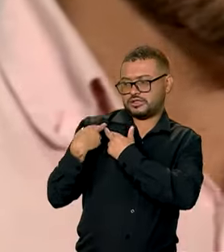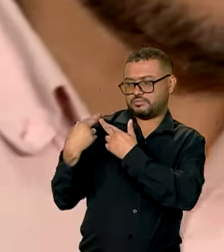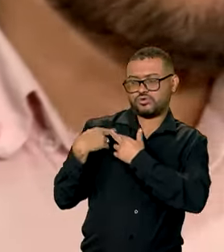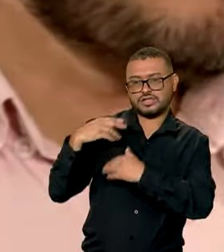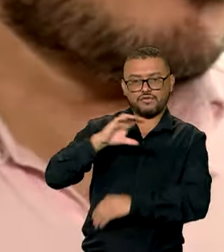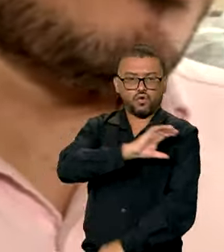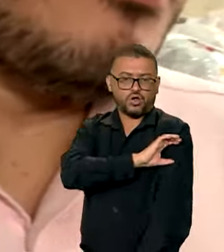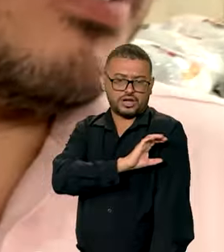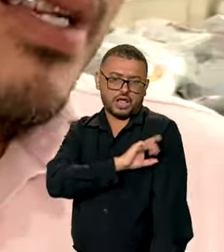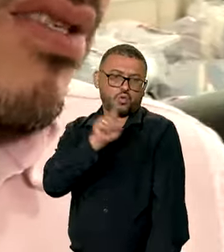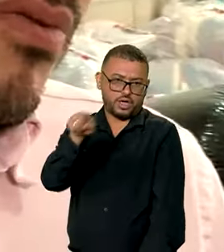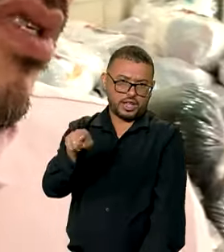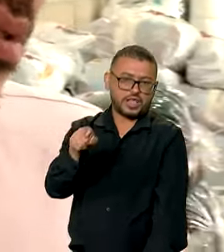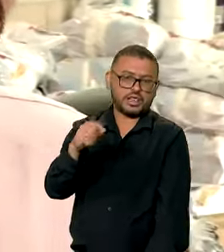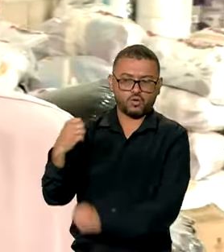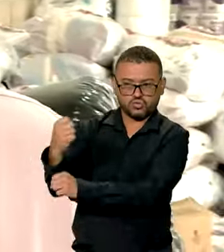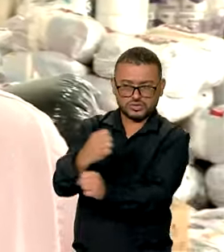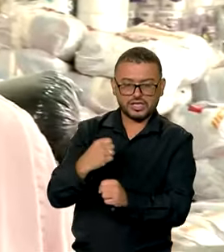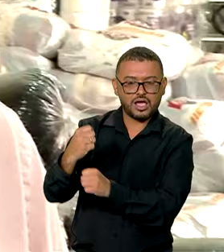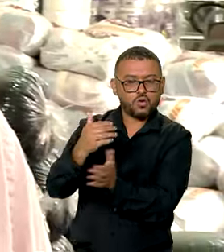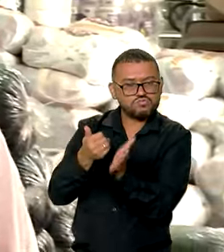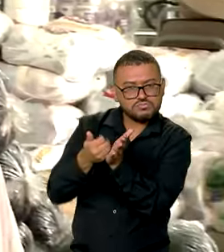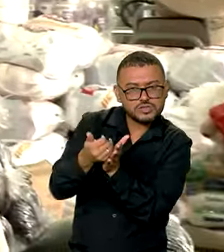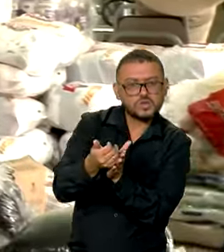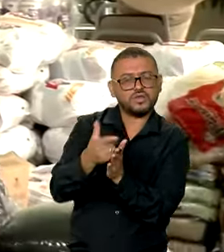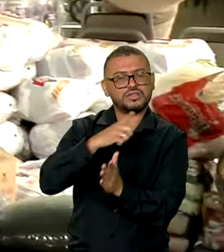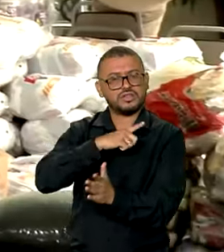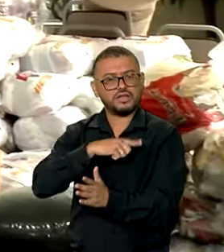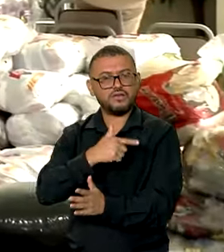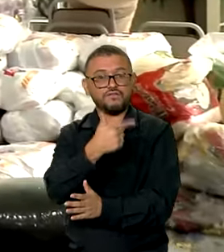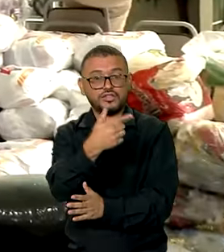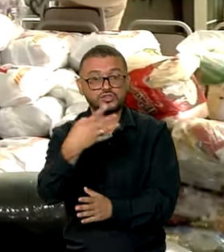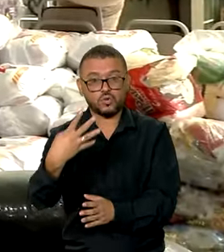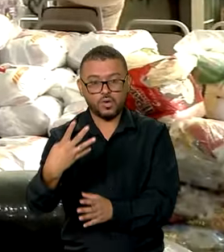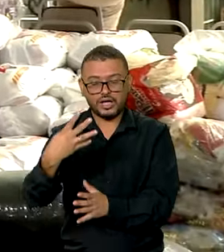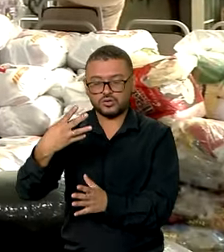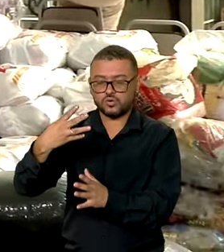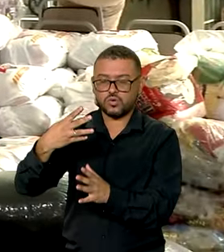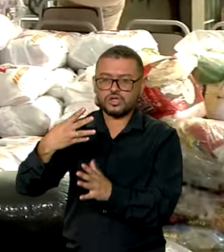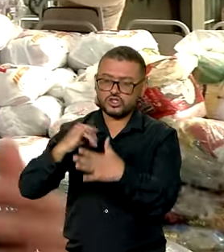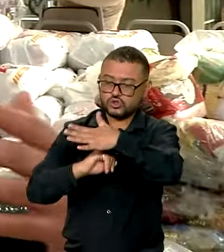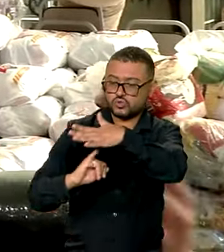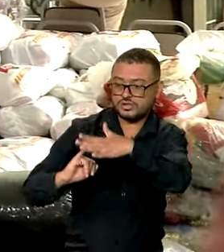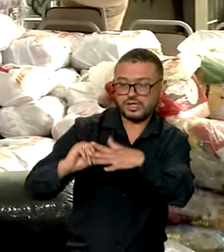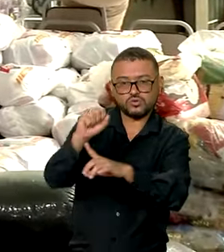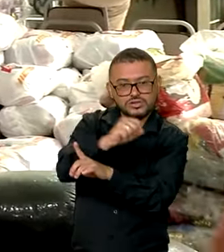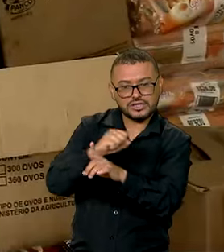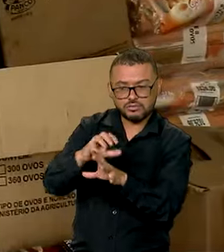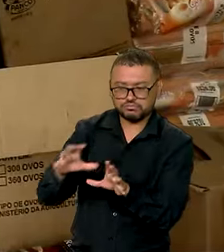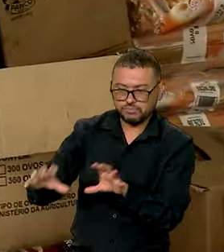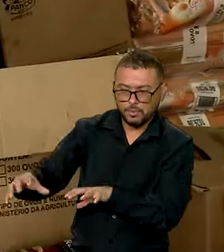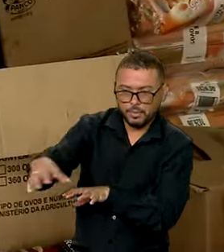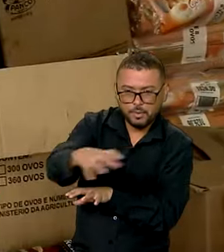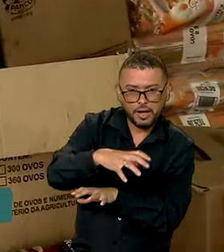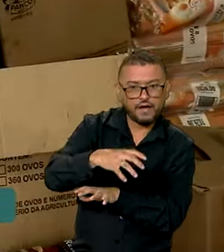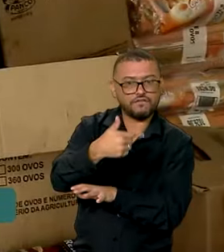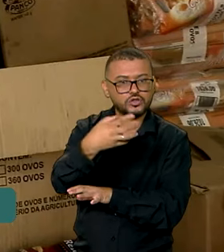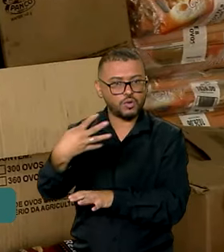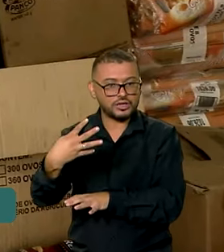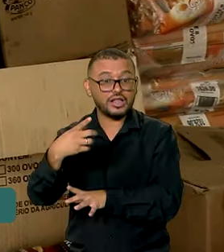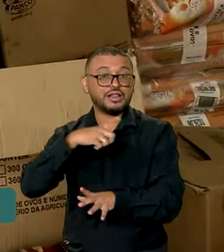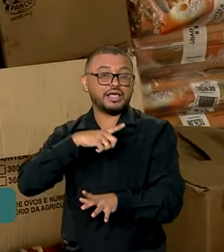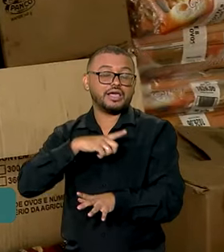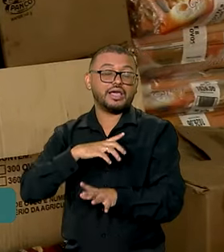Abastecimento das Cozinhas Solidárias, uma iniciativa que reúne 24 organizações da sociedade civil e hoje conta